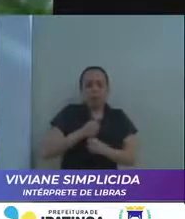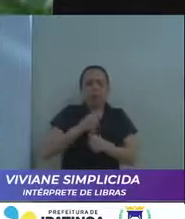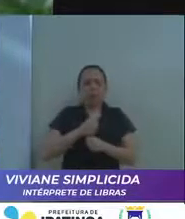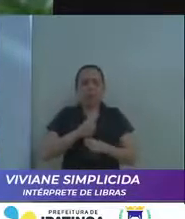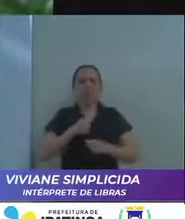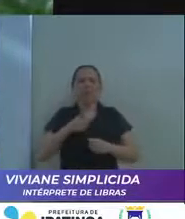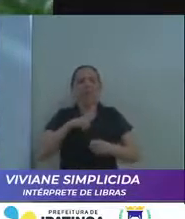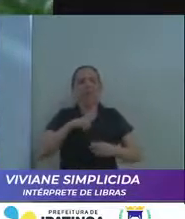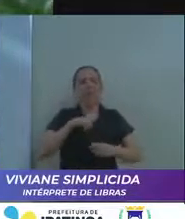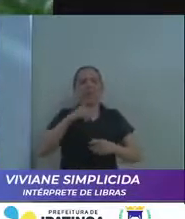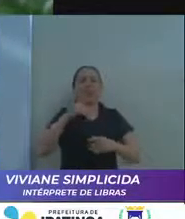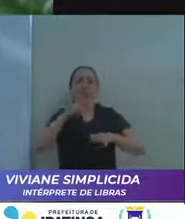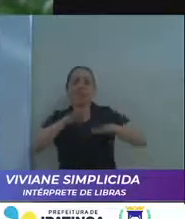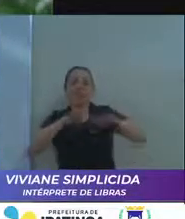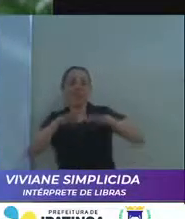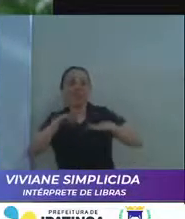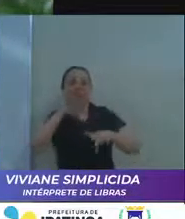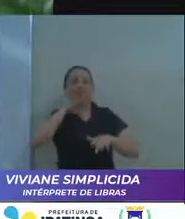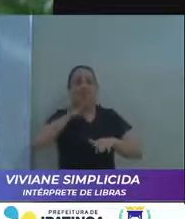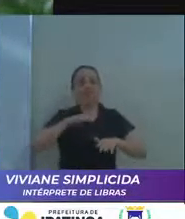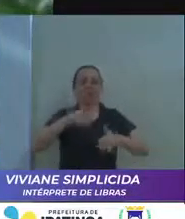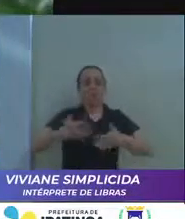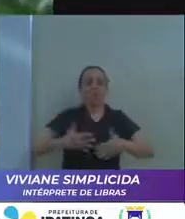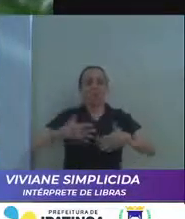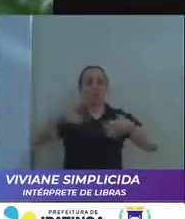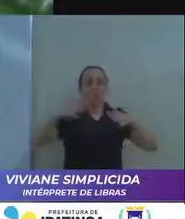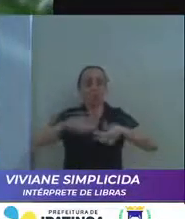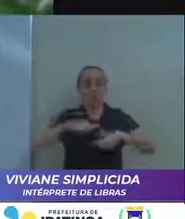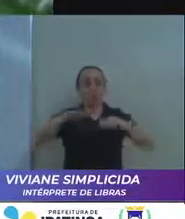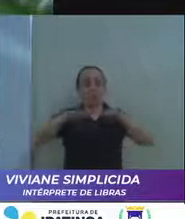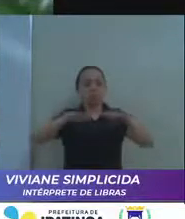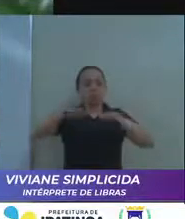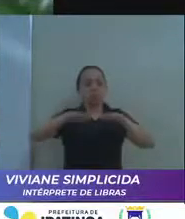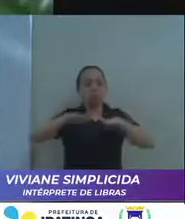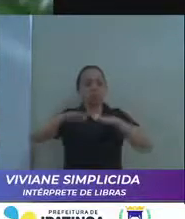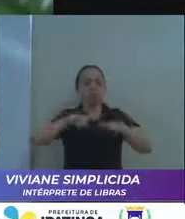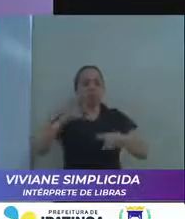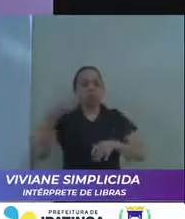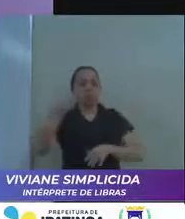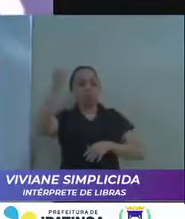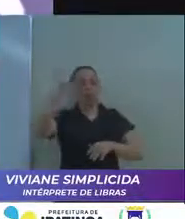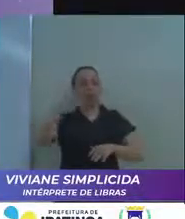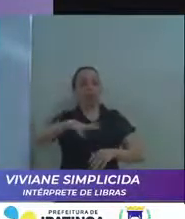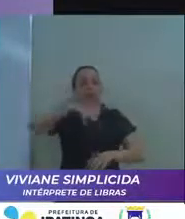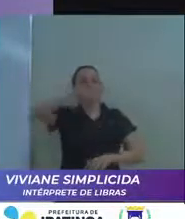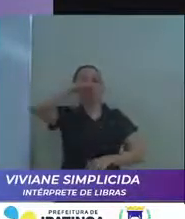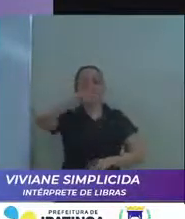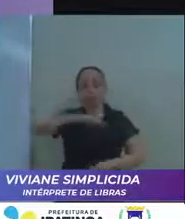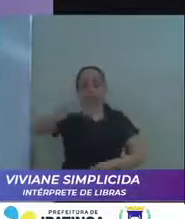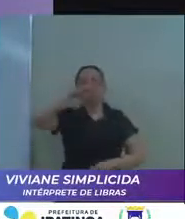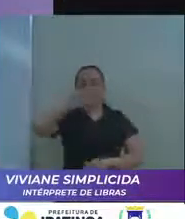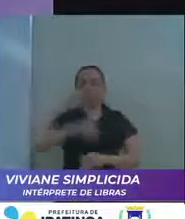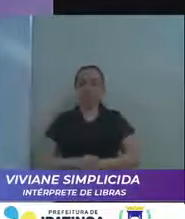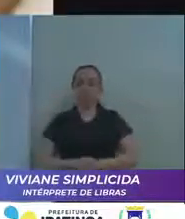movimentação da laringe e do diafragma, que é uma musculatura importante para a respiração.